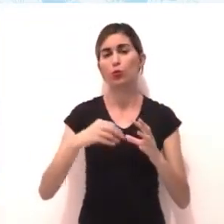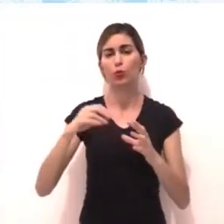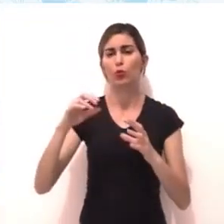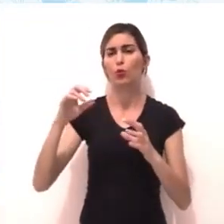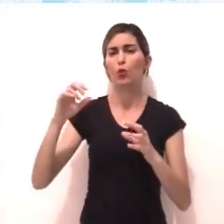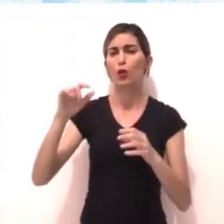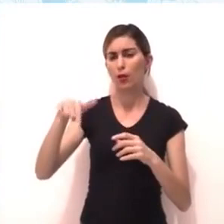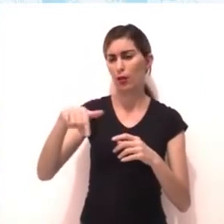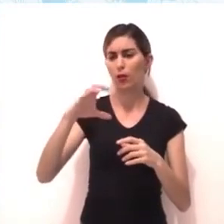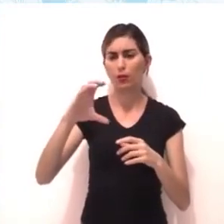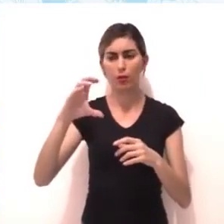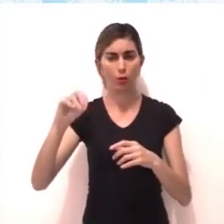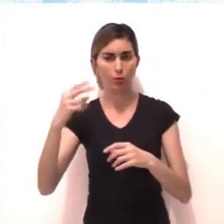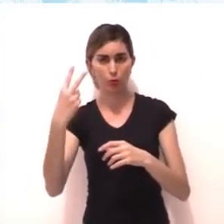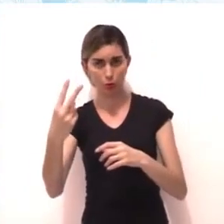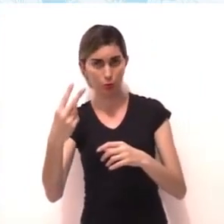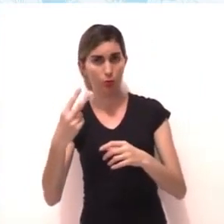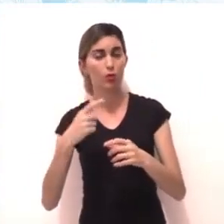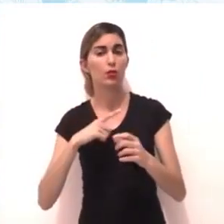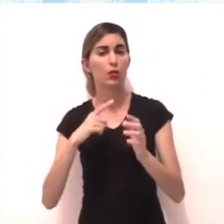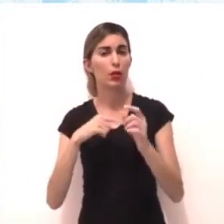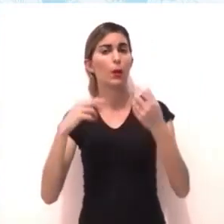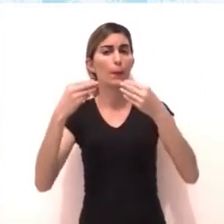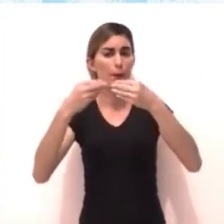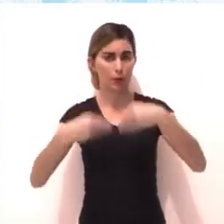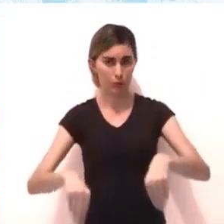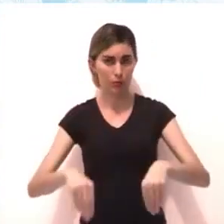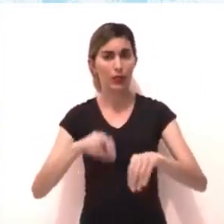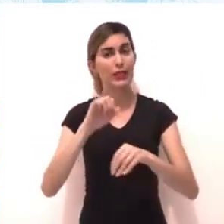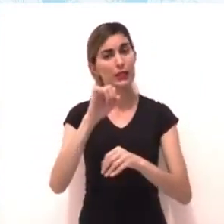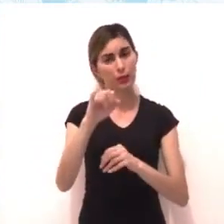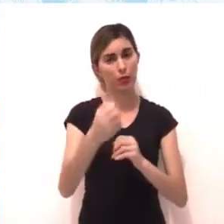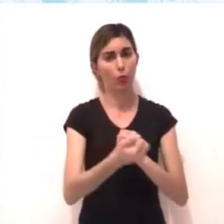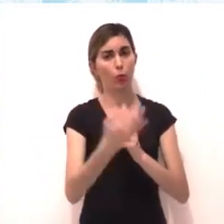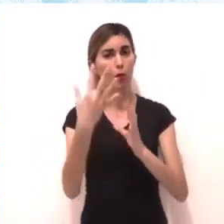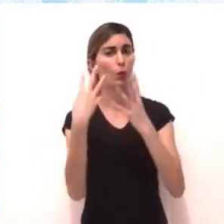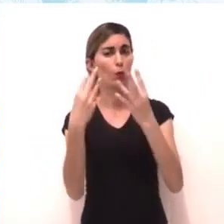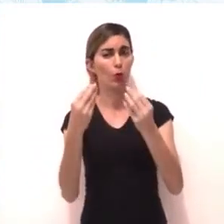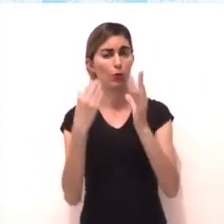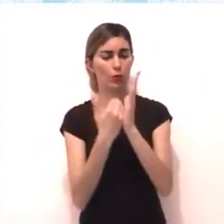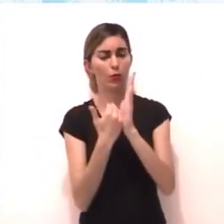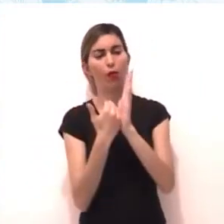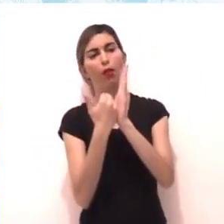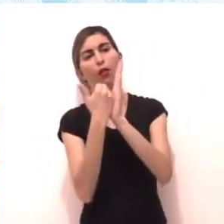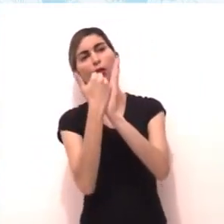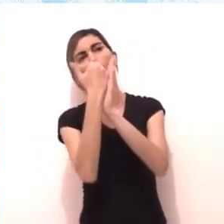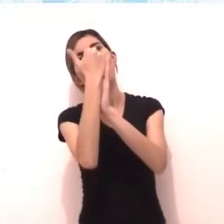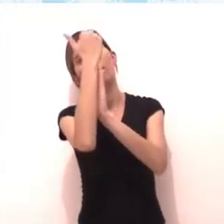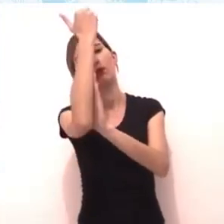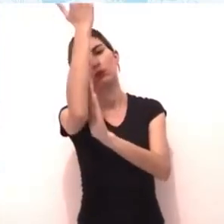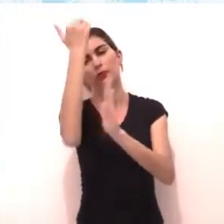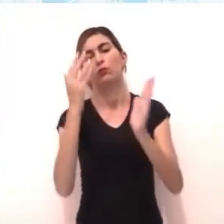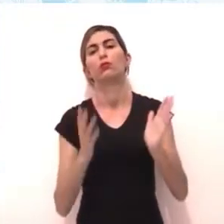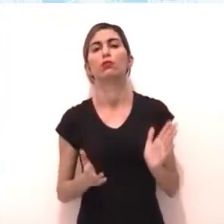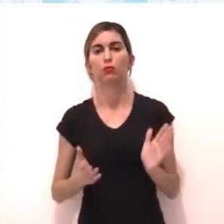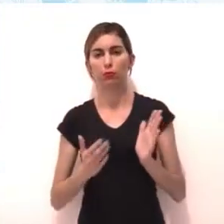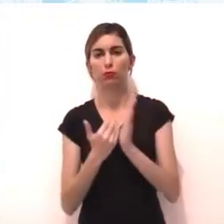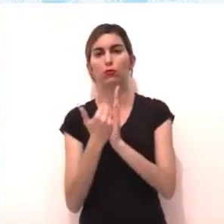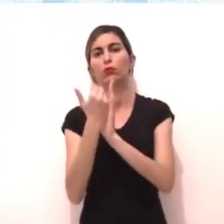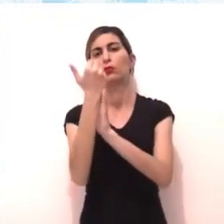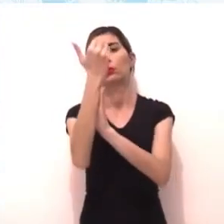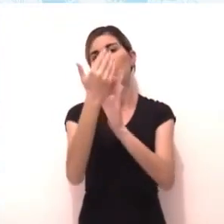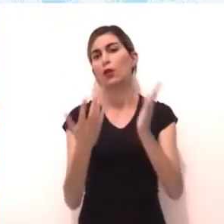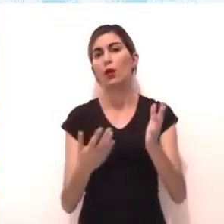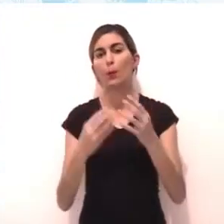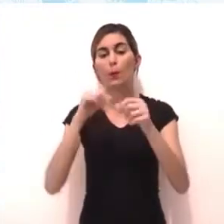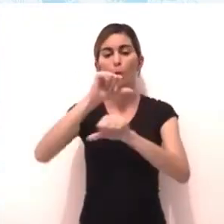de carbono, ele torna-se prejudicial quando é liberado pela queima de combustíveis, pois